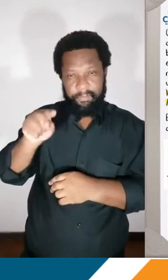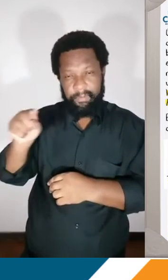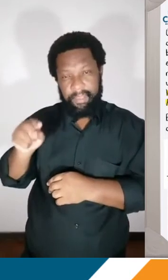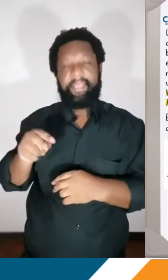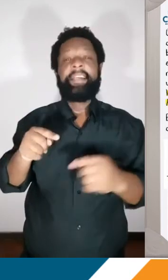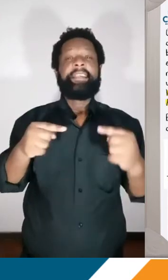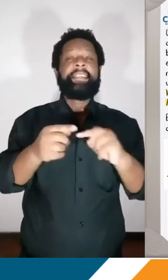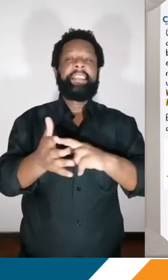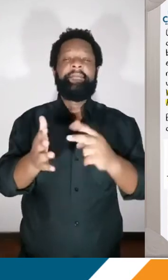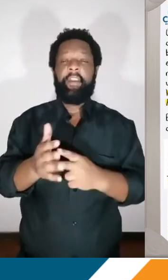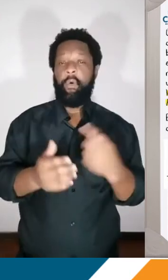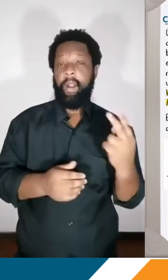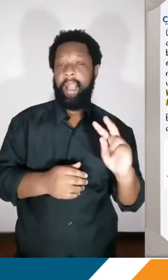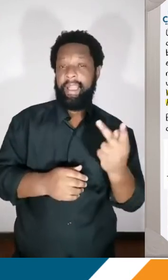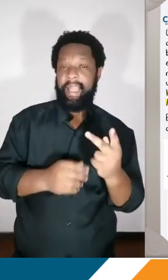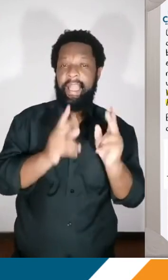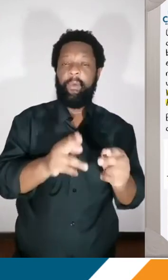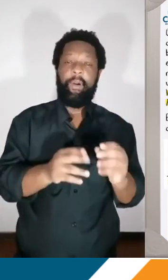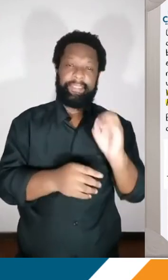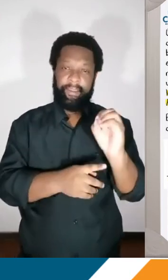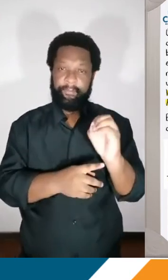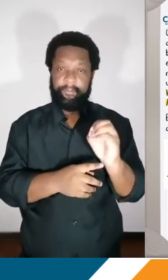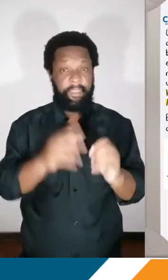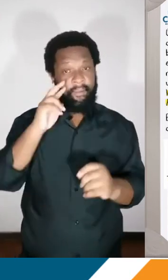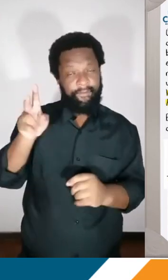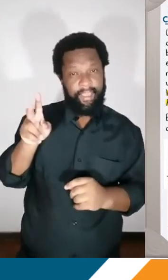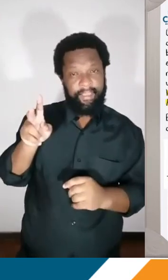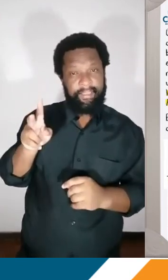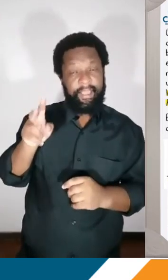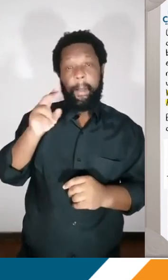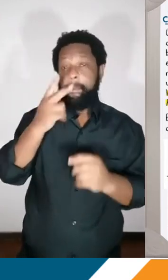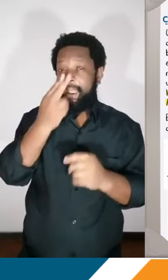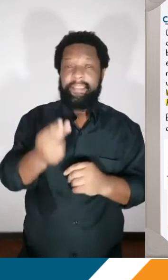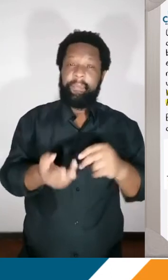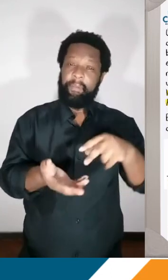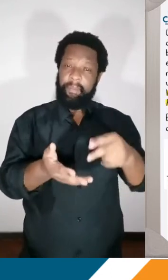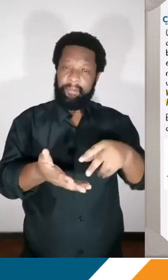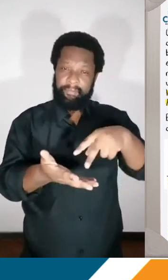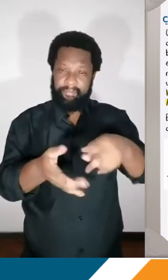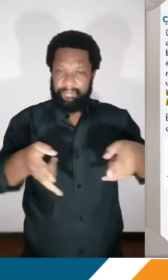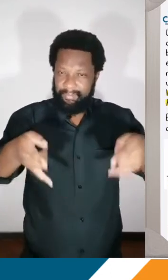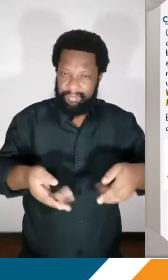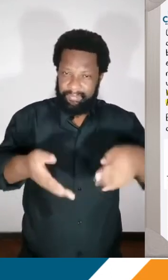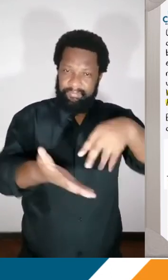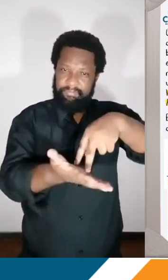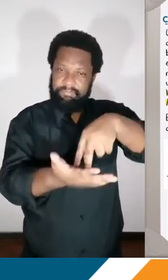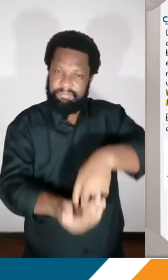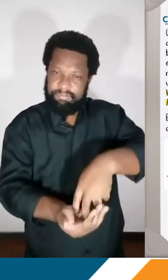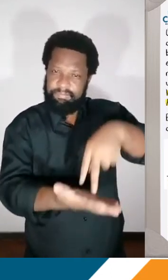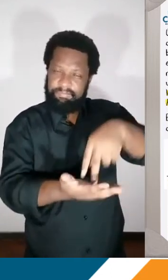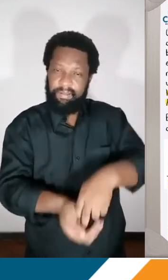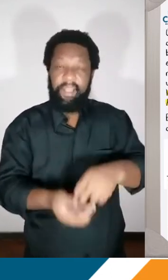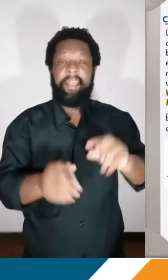representa o nosso H igual a zero. E essa parte aqui, ó, é como se fosse a cama elástica se distendendo. Então, a gente teria